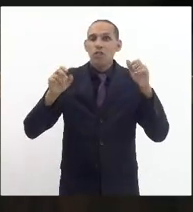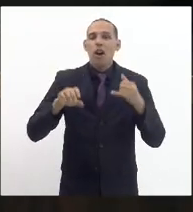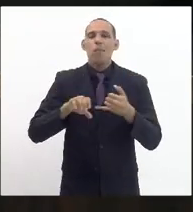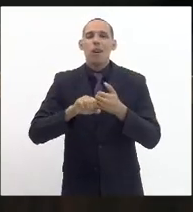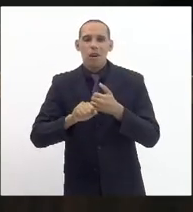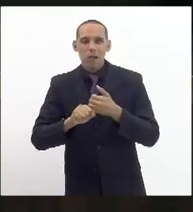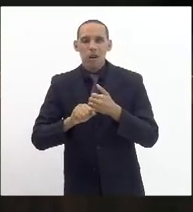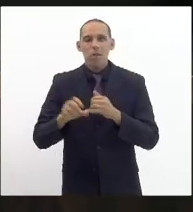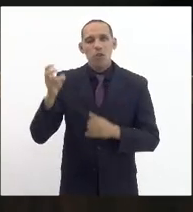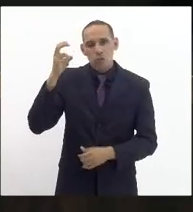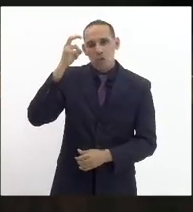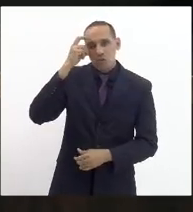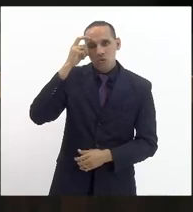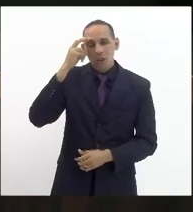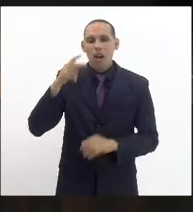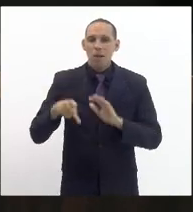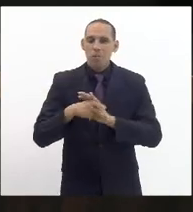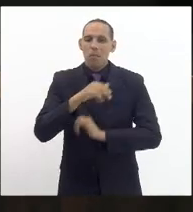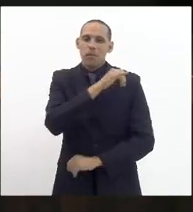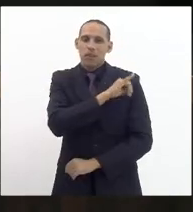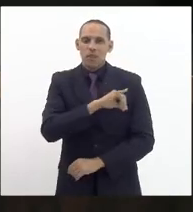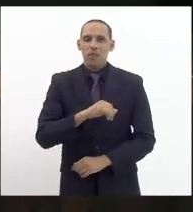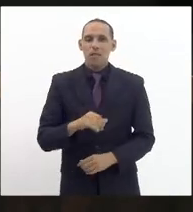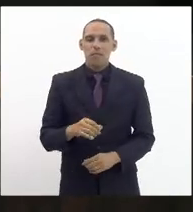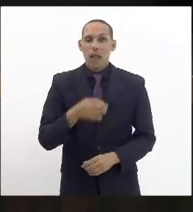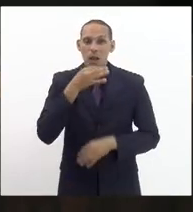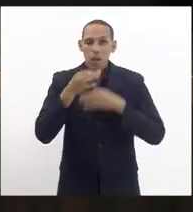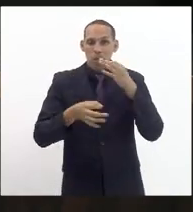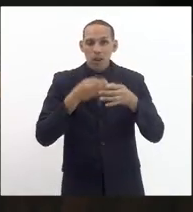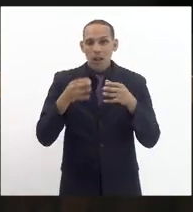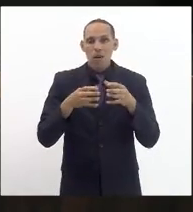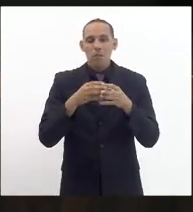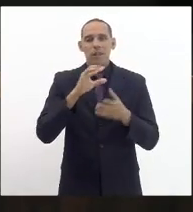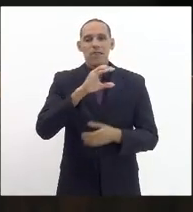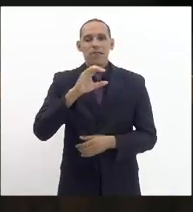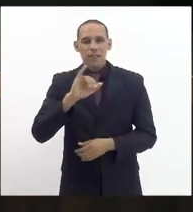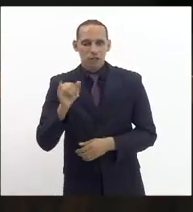material do Estado do Rio de Janeiro e da outras providências. Pareceres da Comissão de Constituição e Justiça